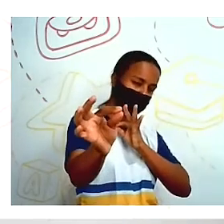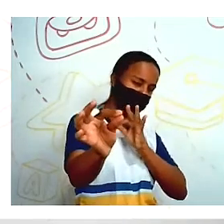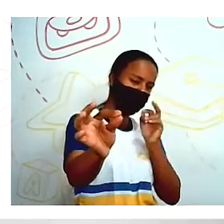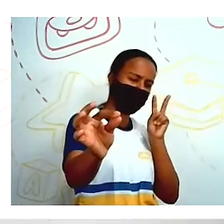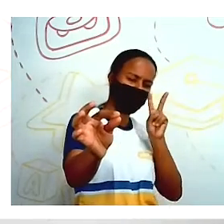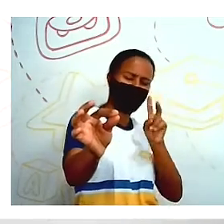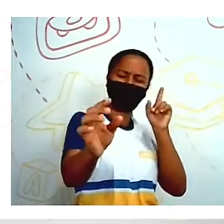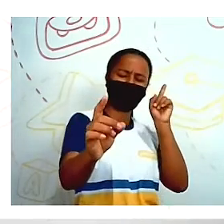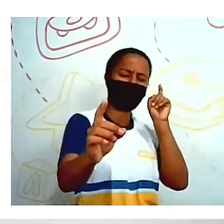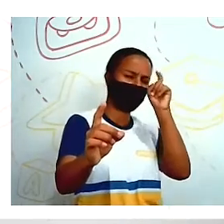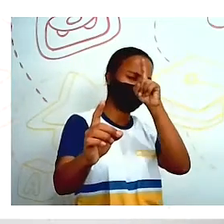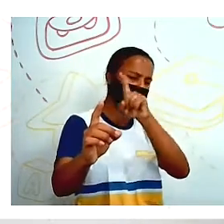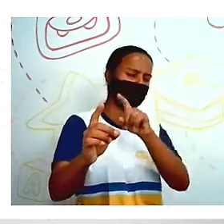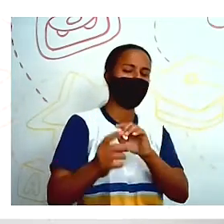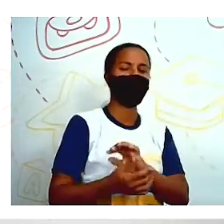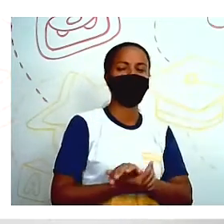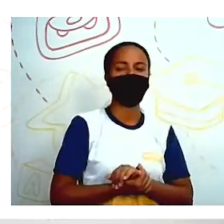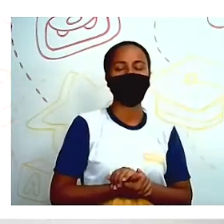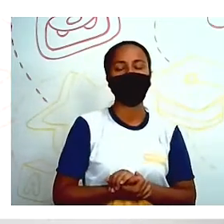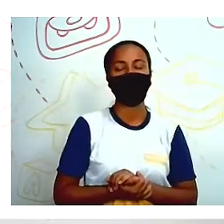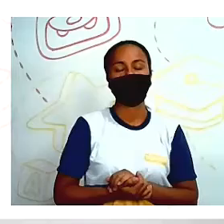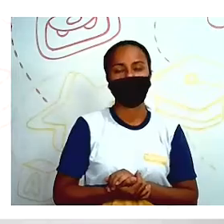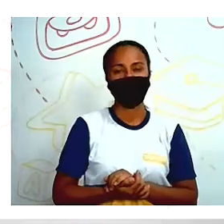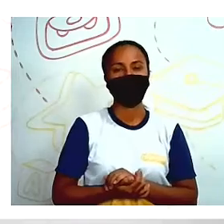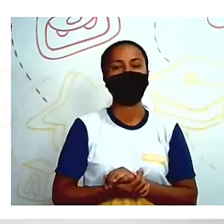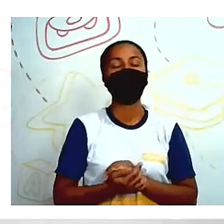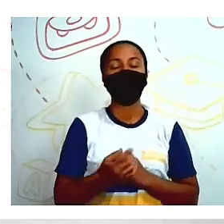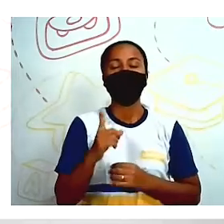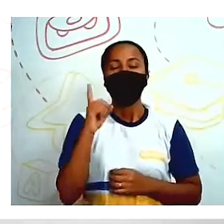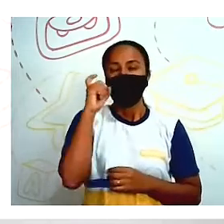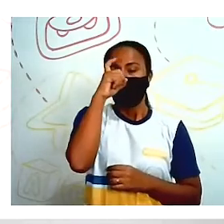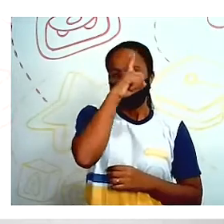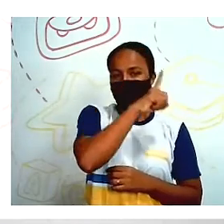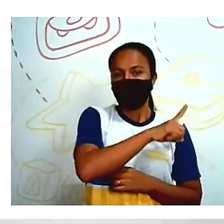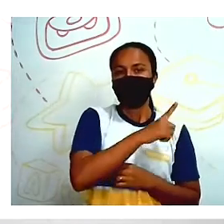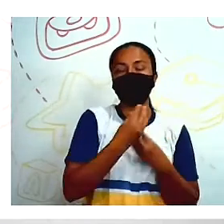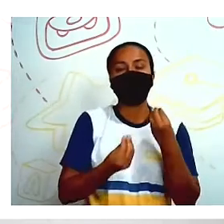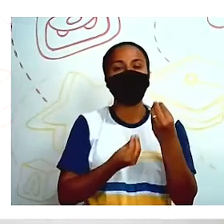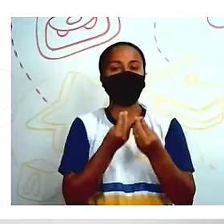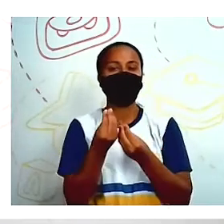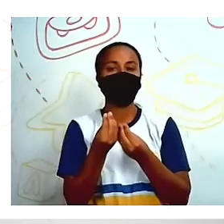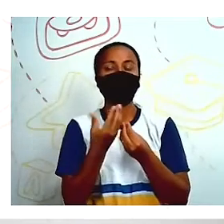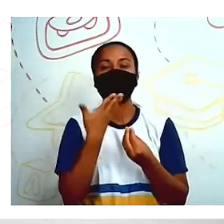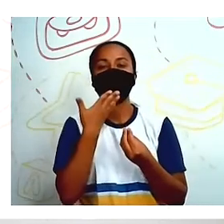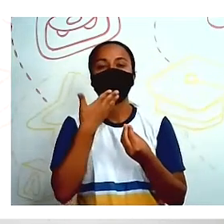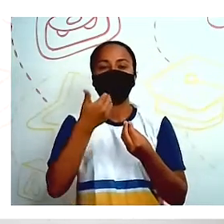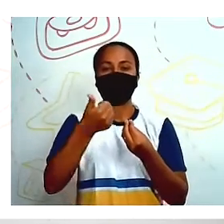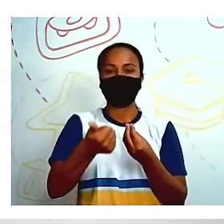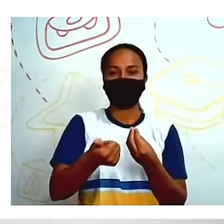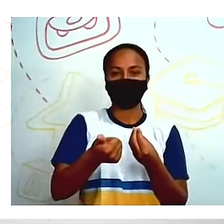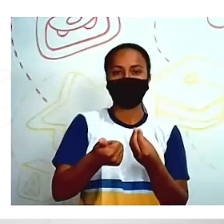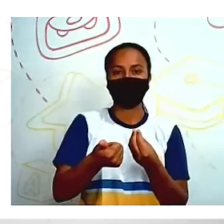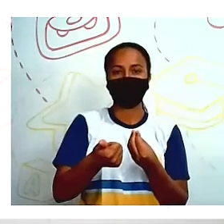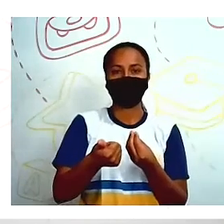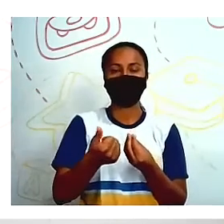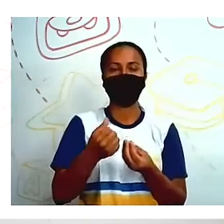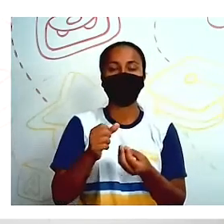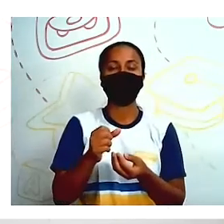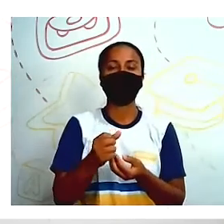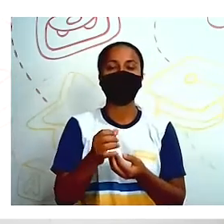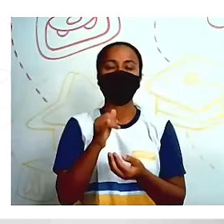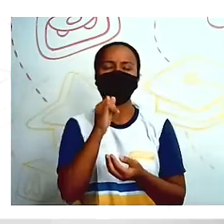né? Então, há uma deficiência aí e a forma da gente consertar essa deficiência é utilizando